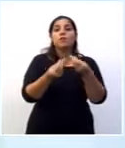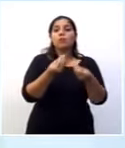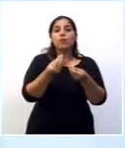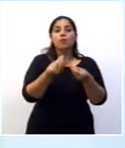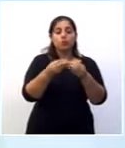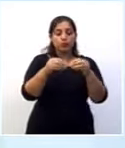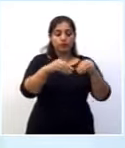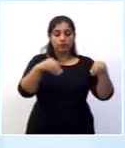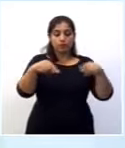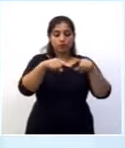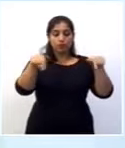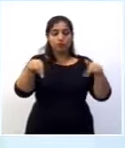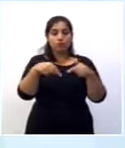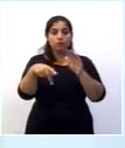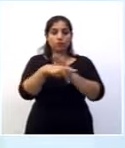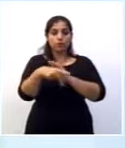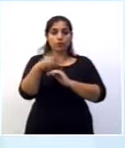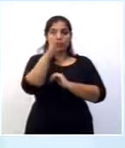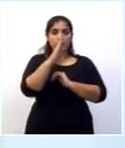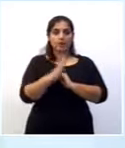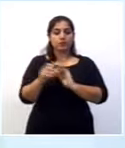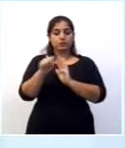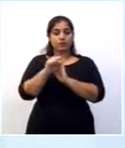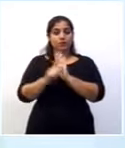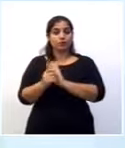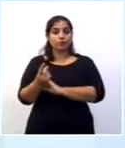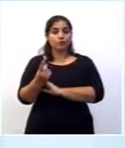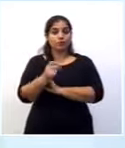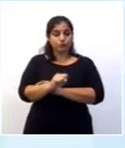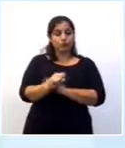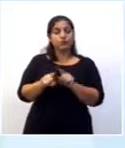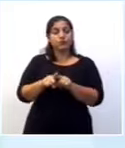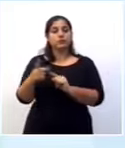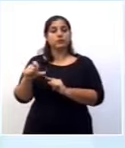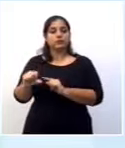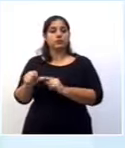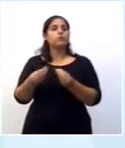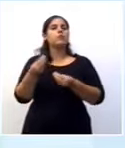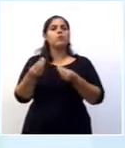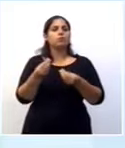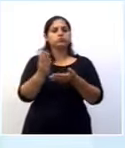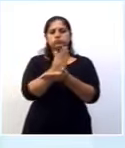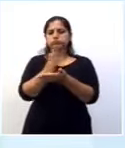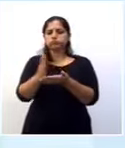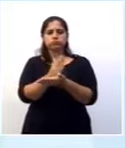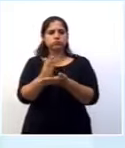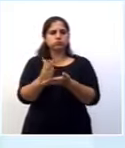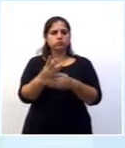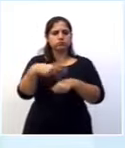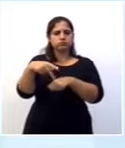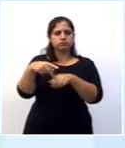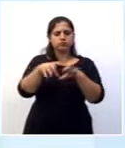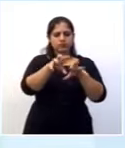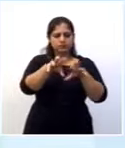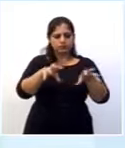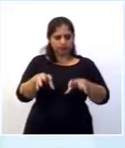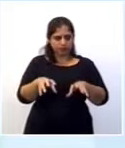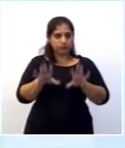território brasileiro, agora no século XVIII e XIX. Então, para que a gente entenda